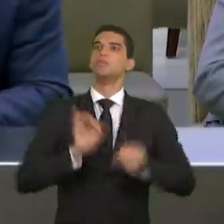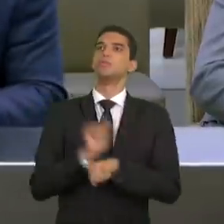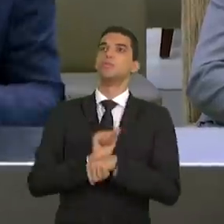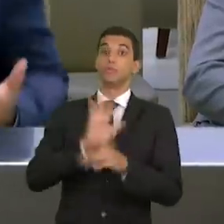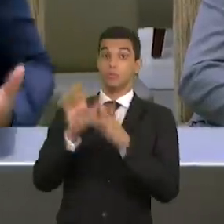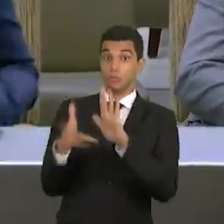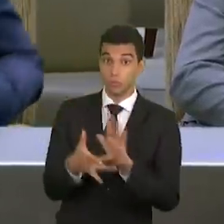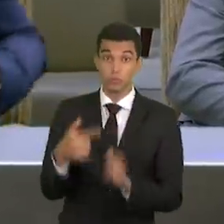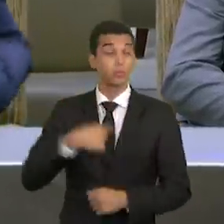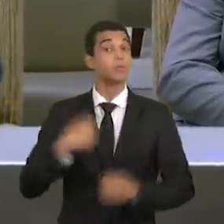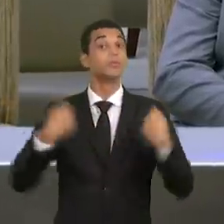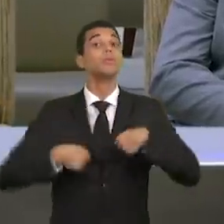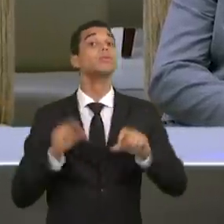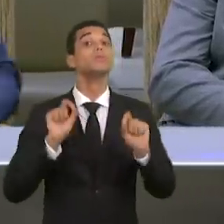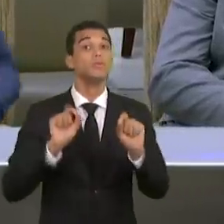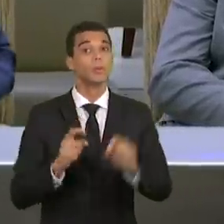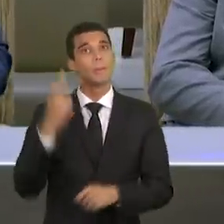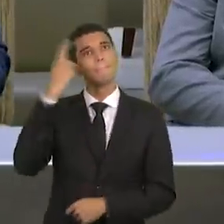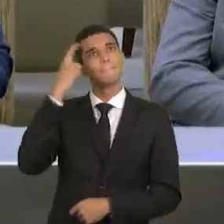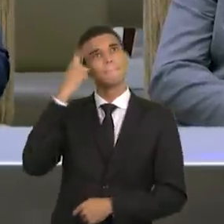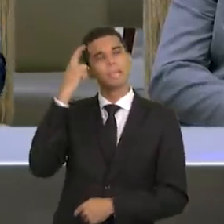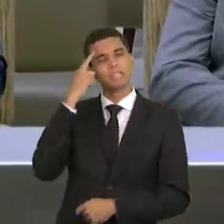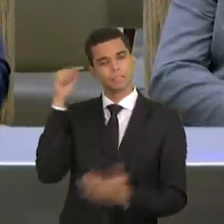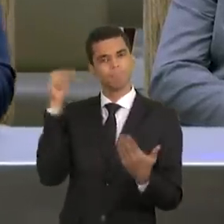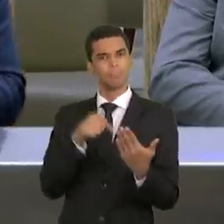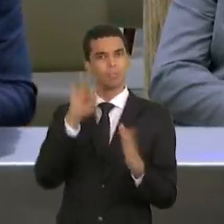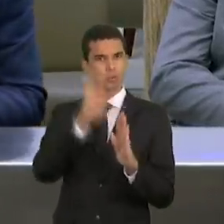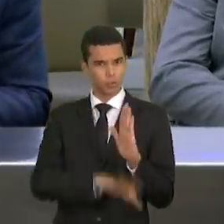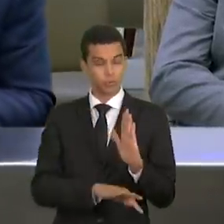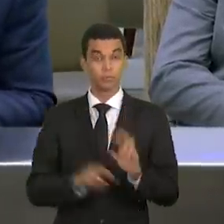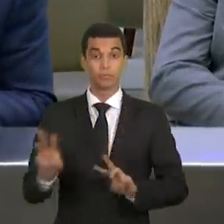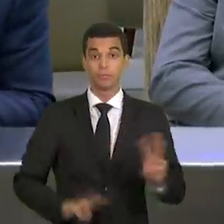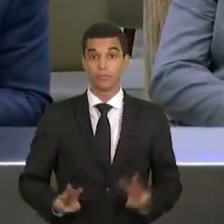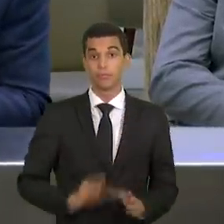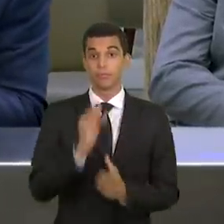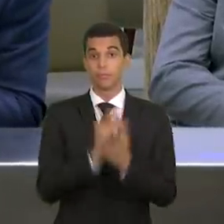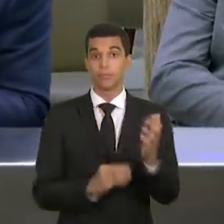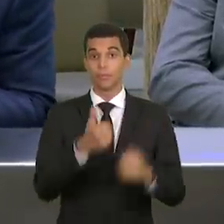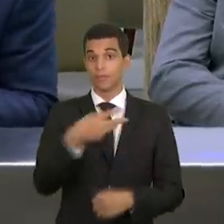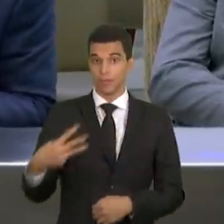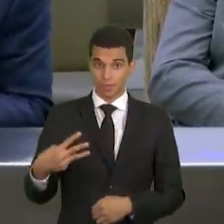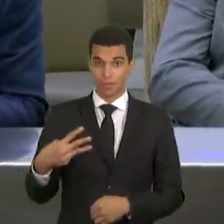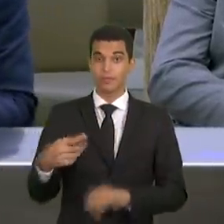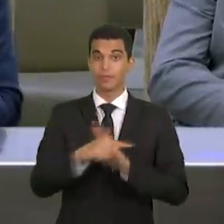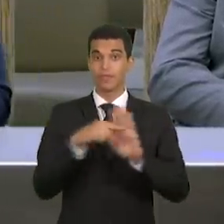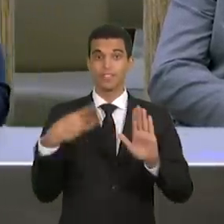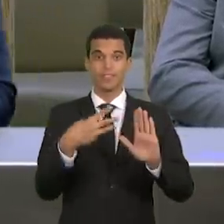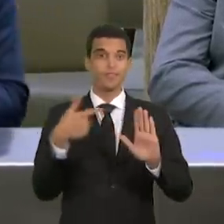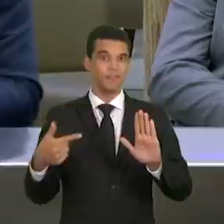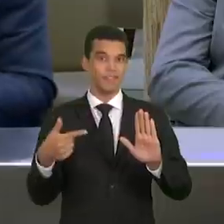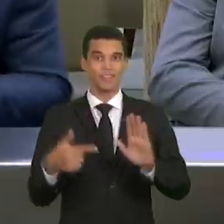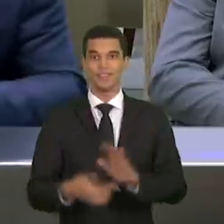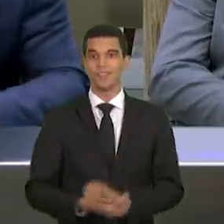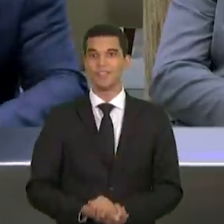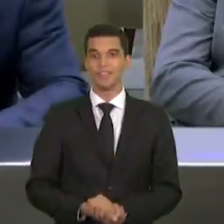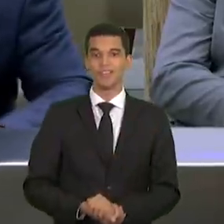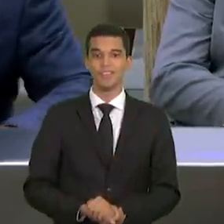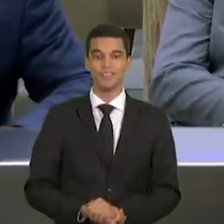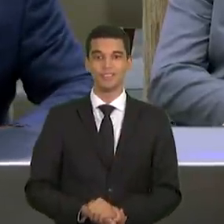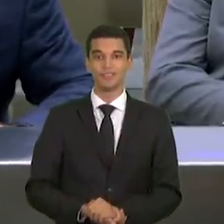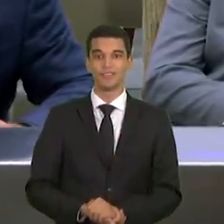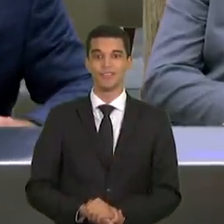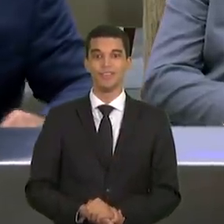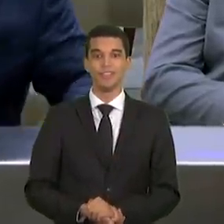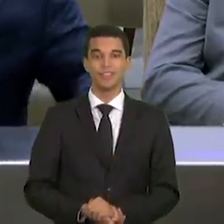Jesus, eu devo pensar nisso aqui. Marcos capítulo 13, versículo 32. Mas